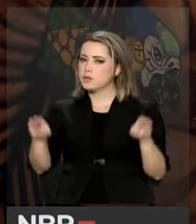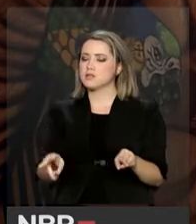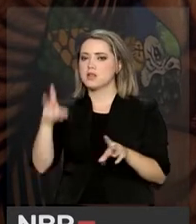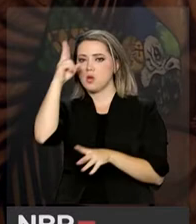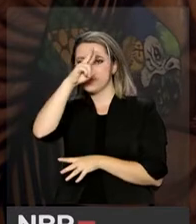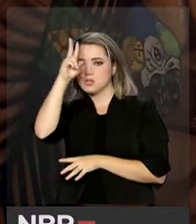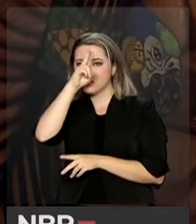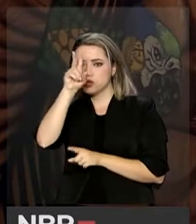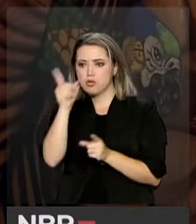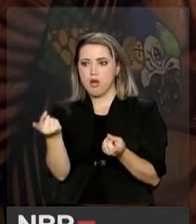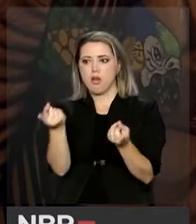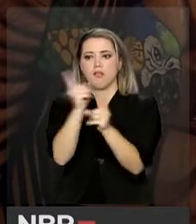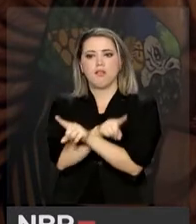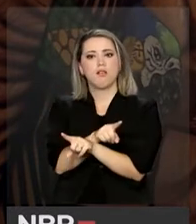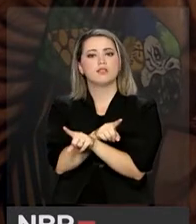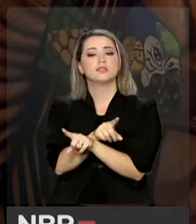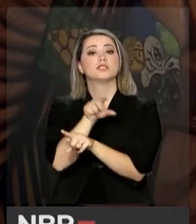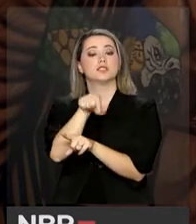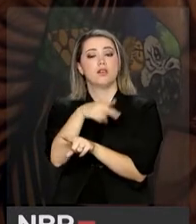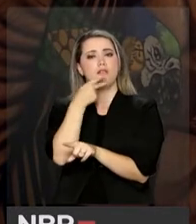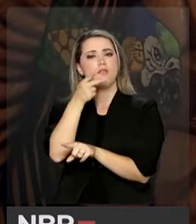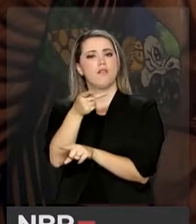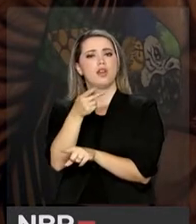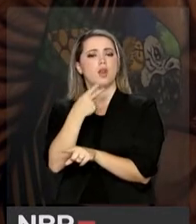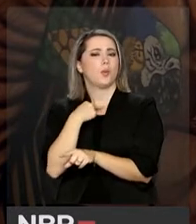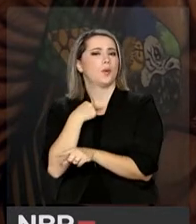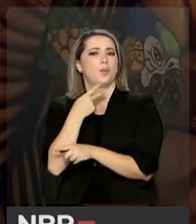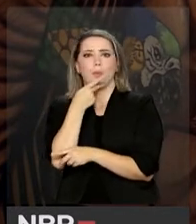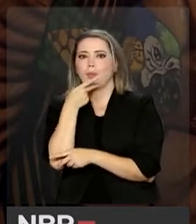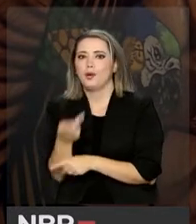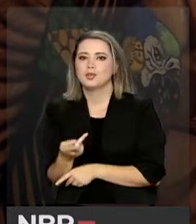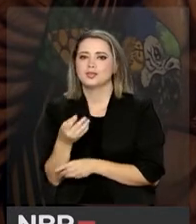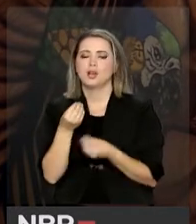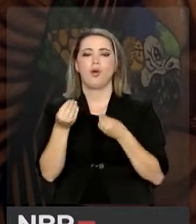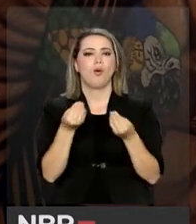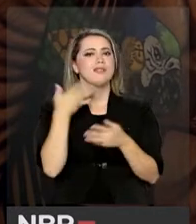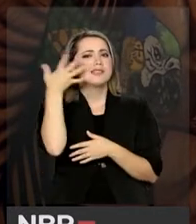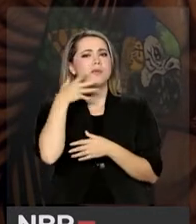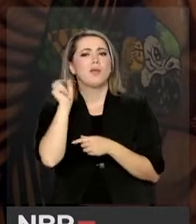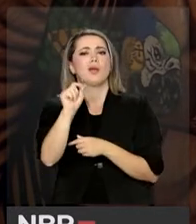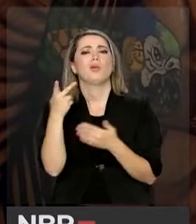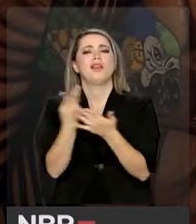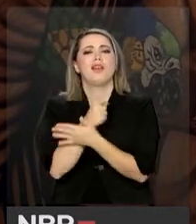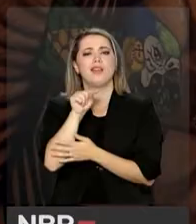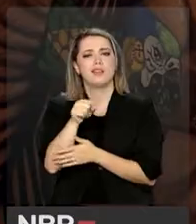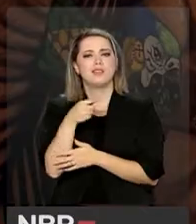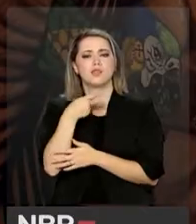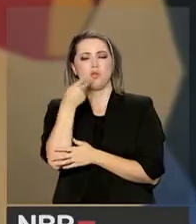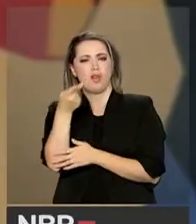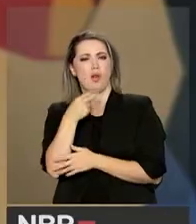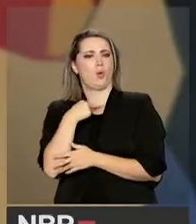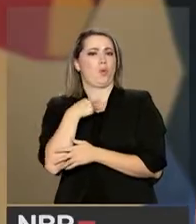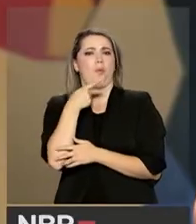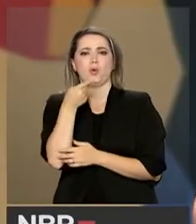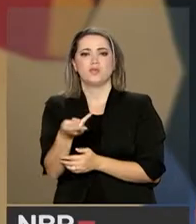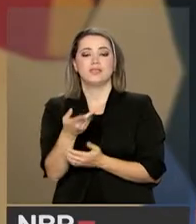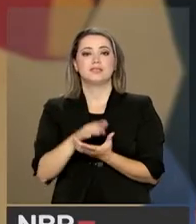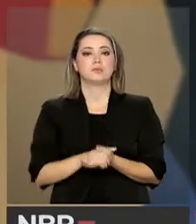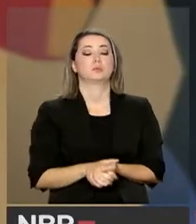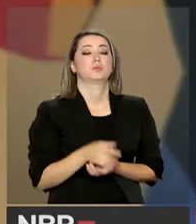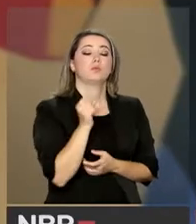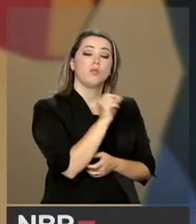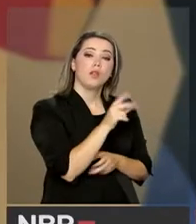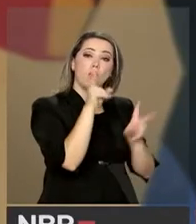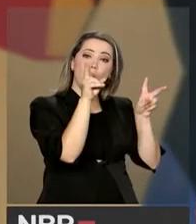o indizível em museus. Explica para a gente o que seria isso, afinal, como dizer o indizível? Ana, o tema